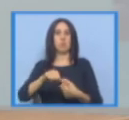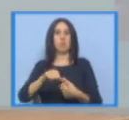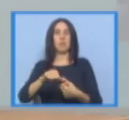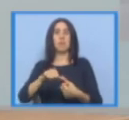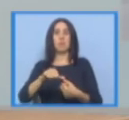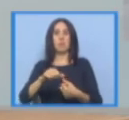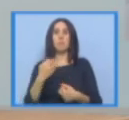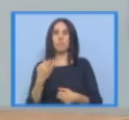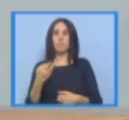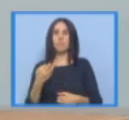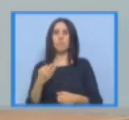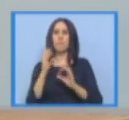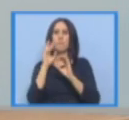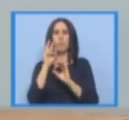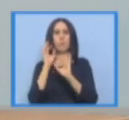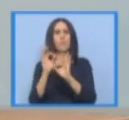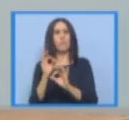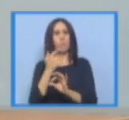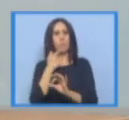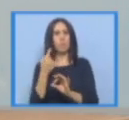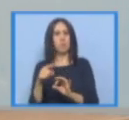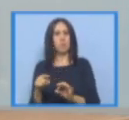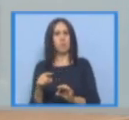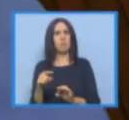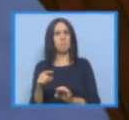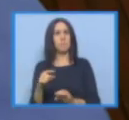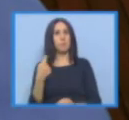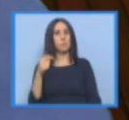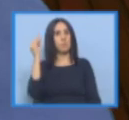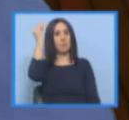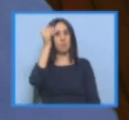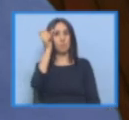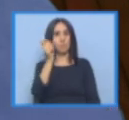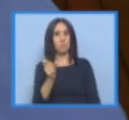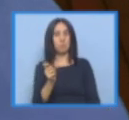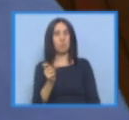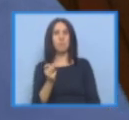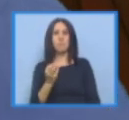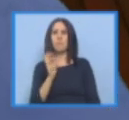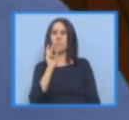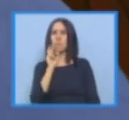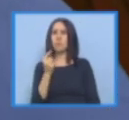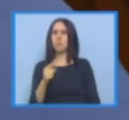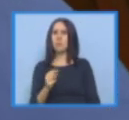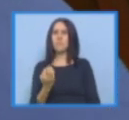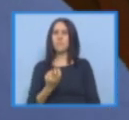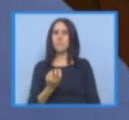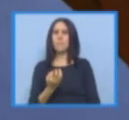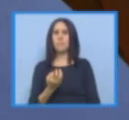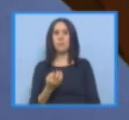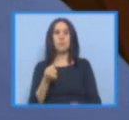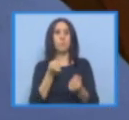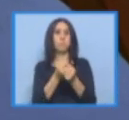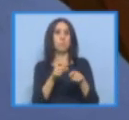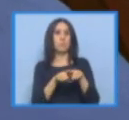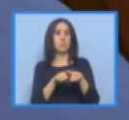e isso tem sido também muito valorizado pelo Presidente da República e tem sido valorizado inclusive pela oposição